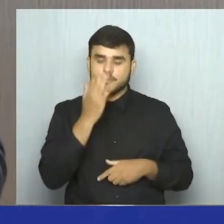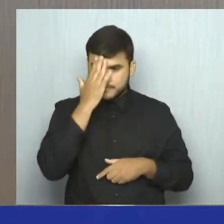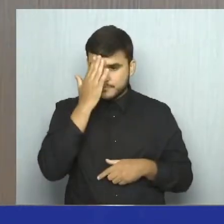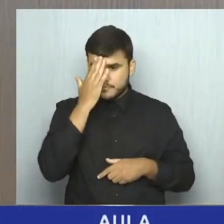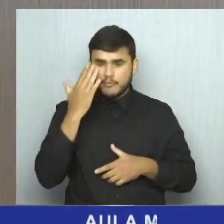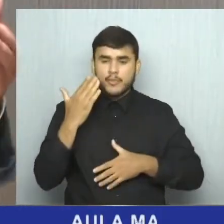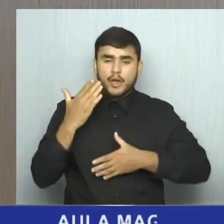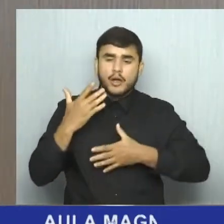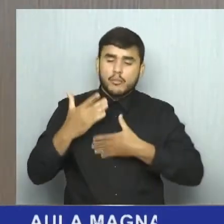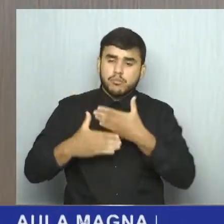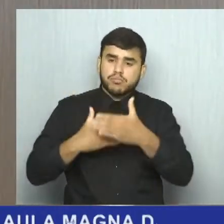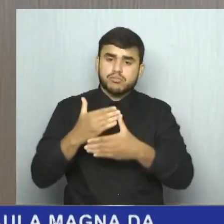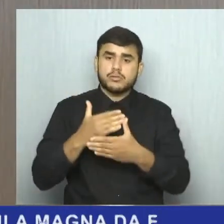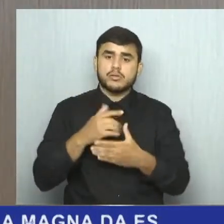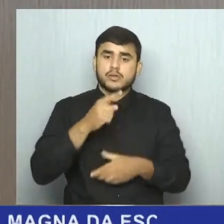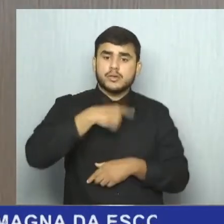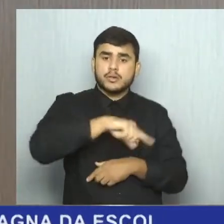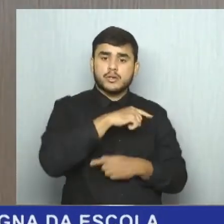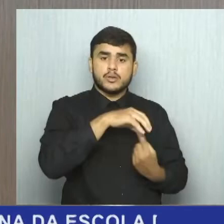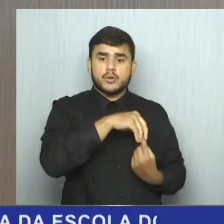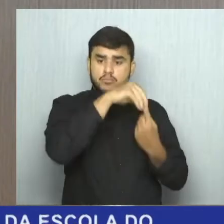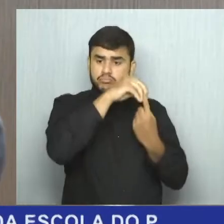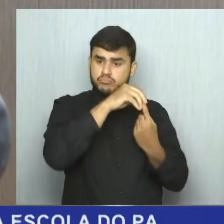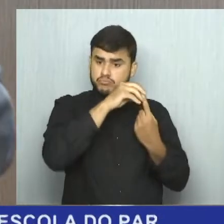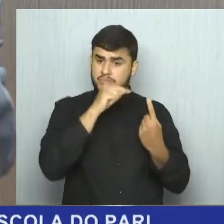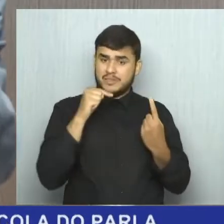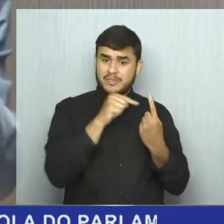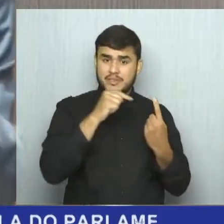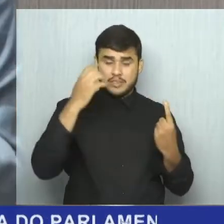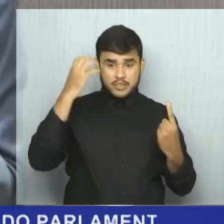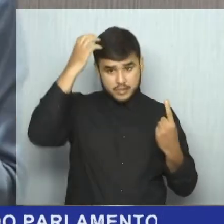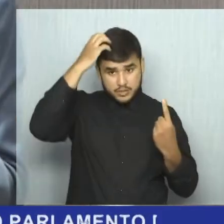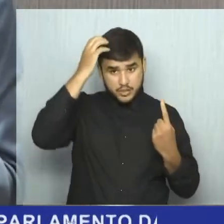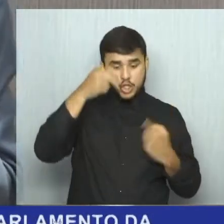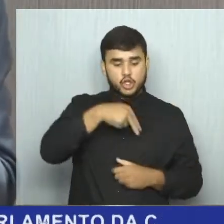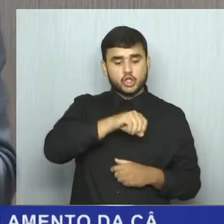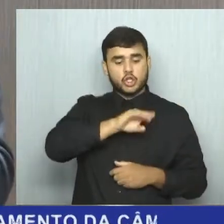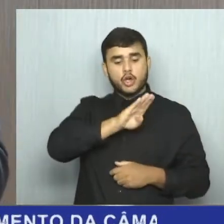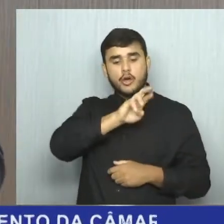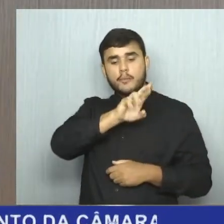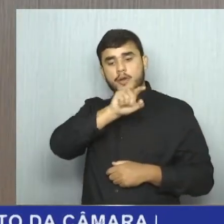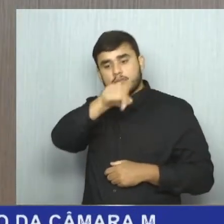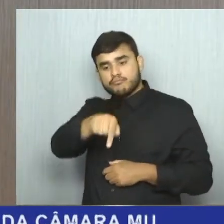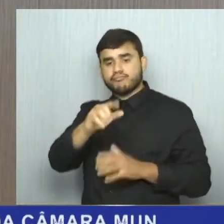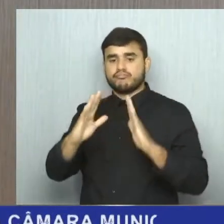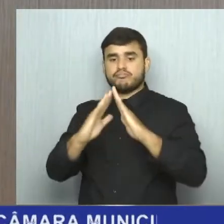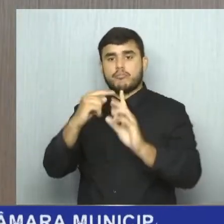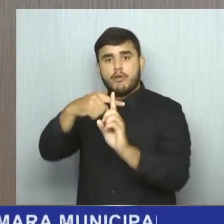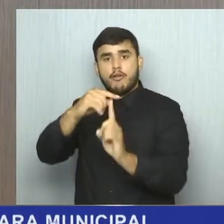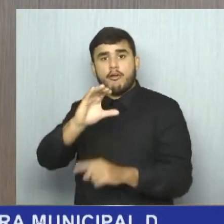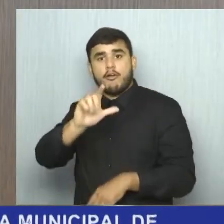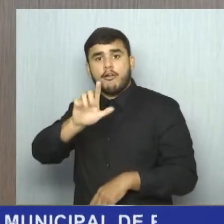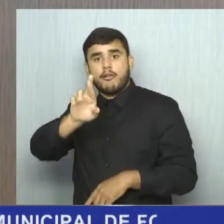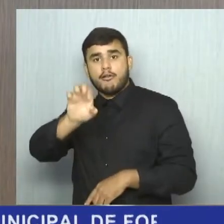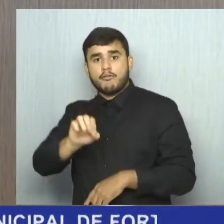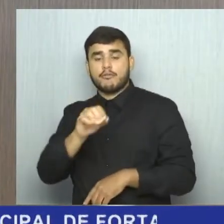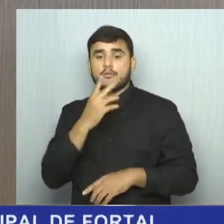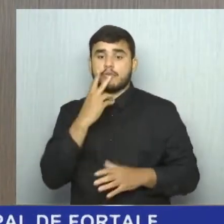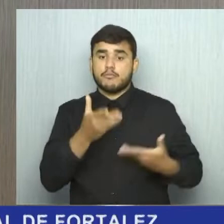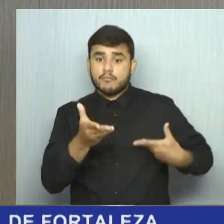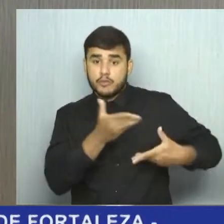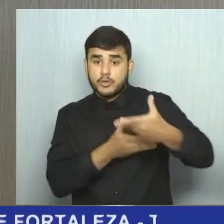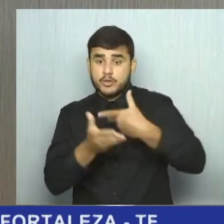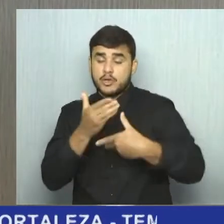milenar, né, prepotente, absurdo, da nobreza com o clero. Nasce, então, a ideia